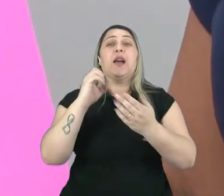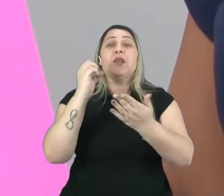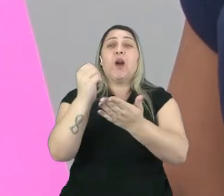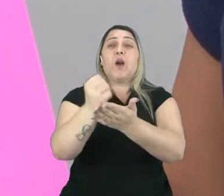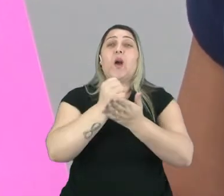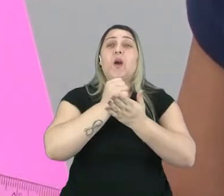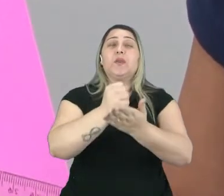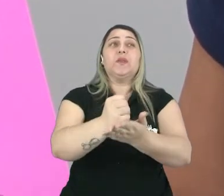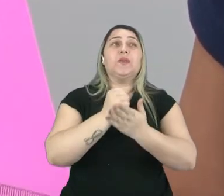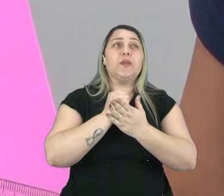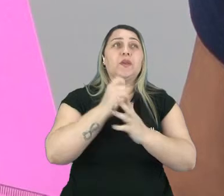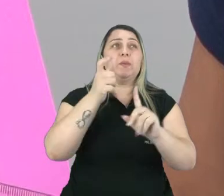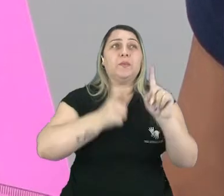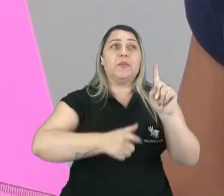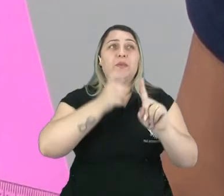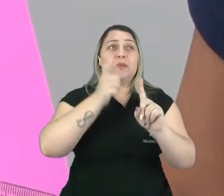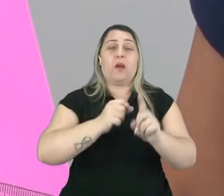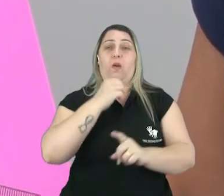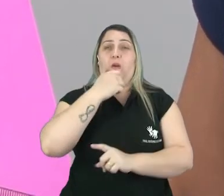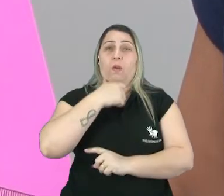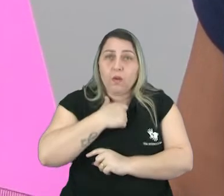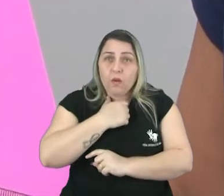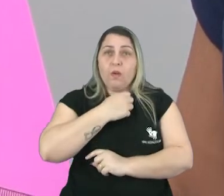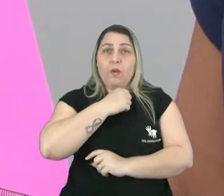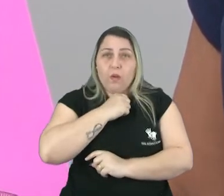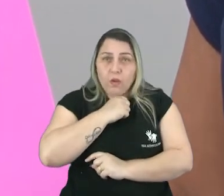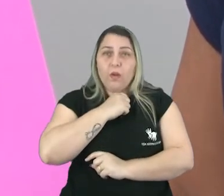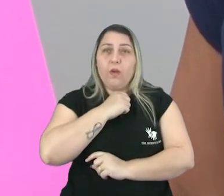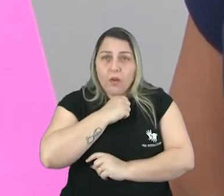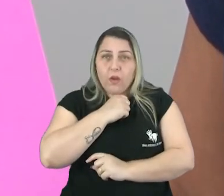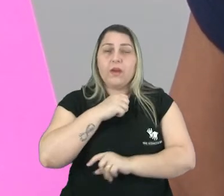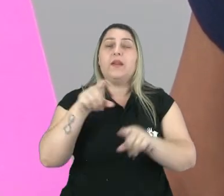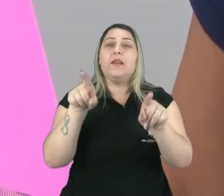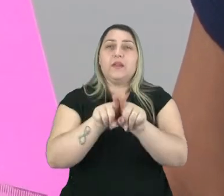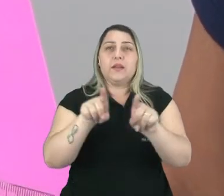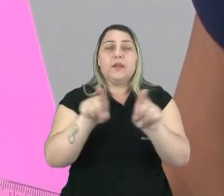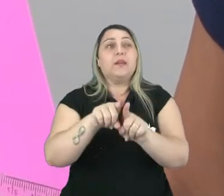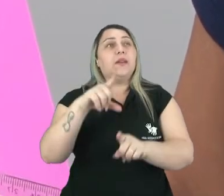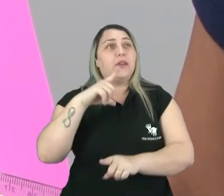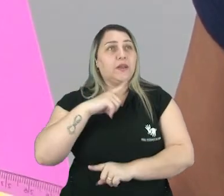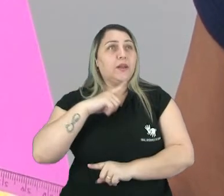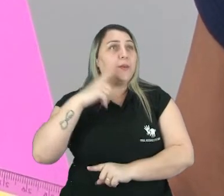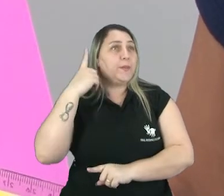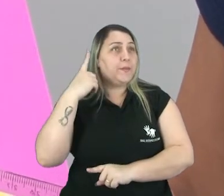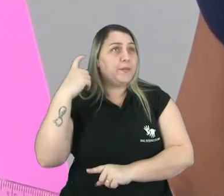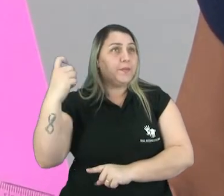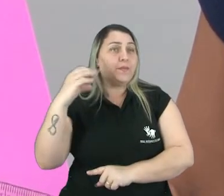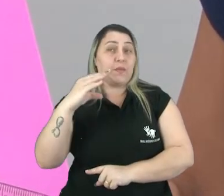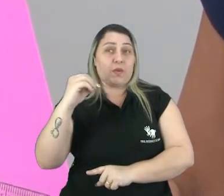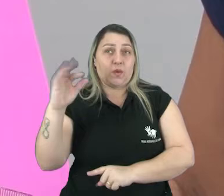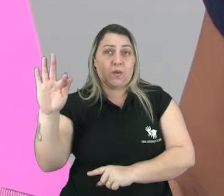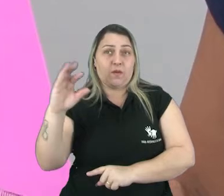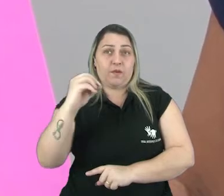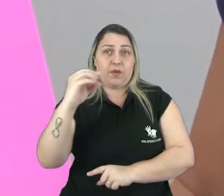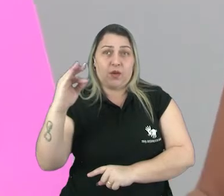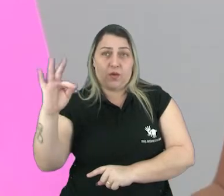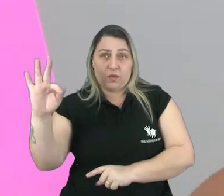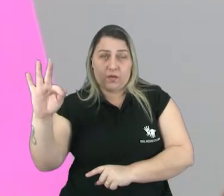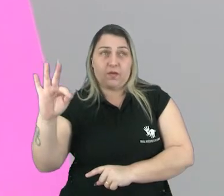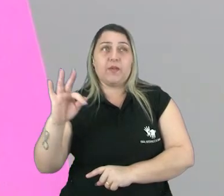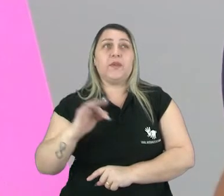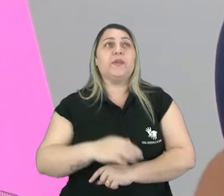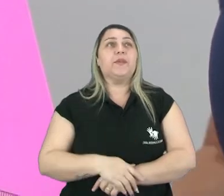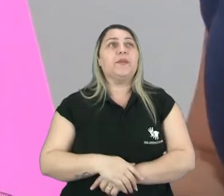socorro. Quando a personagem está tossindo, também tem um som para esse ruído, certo? Cof, cof, cof.